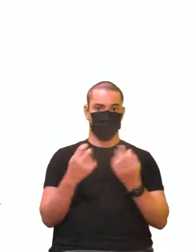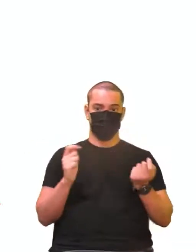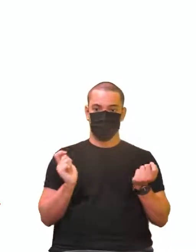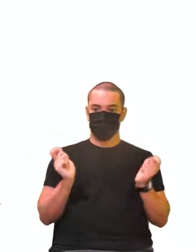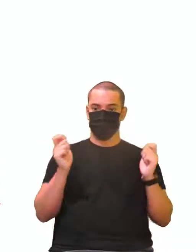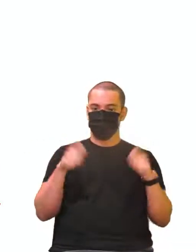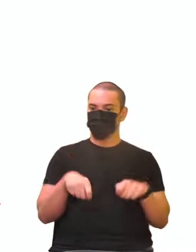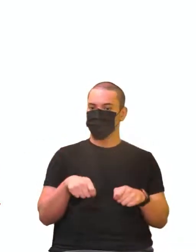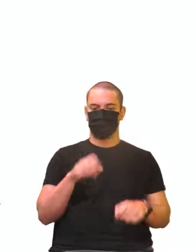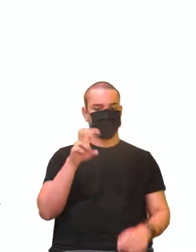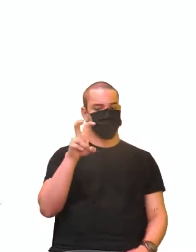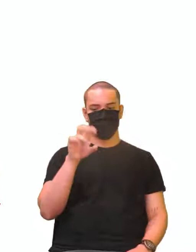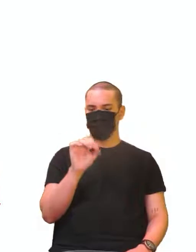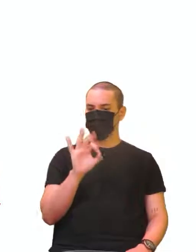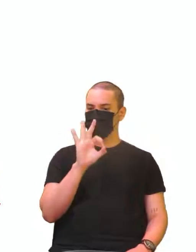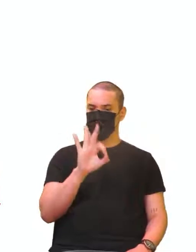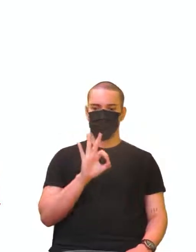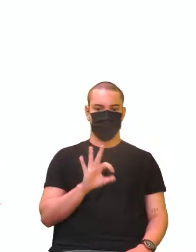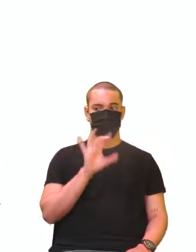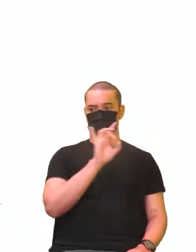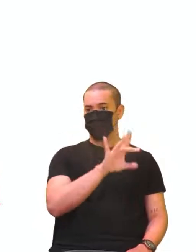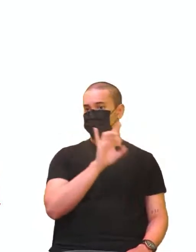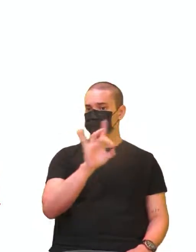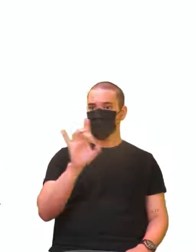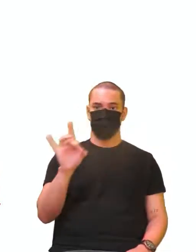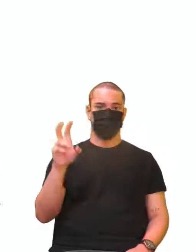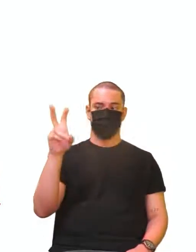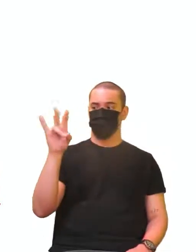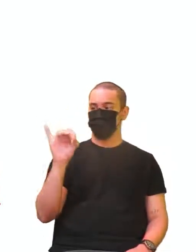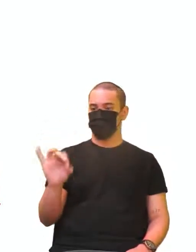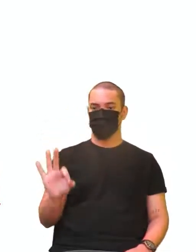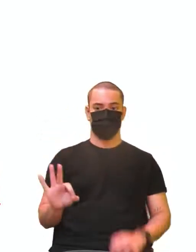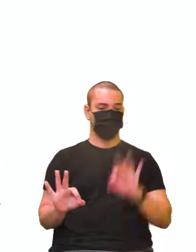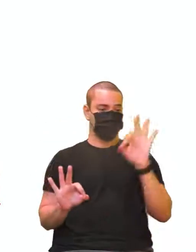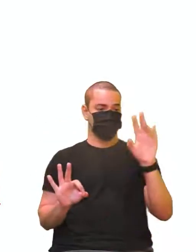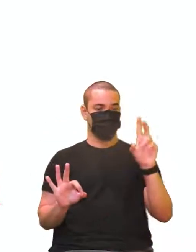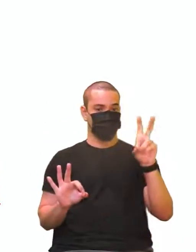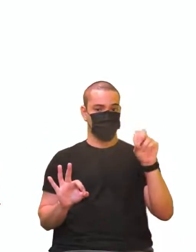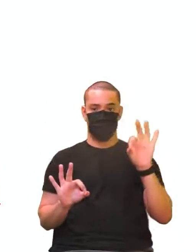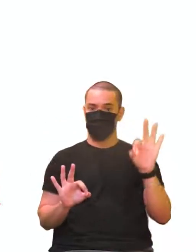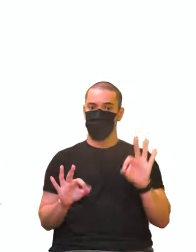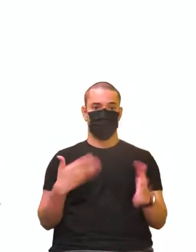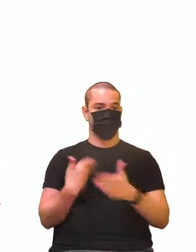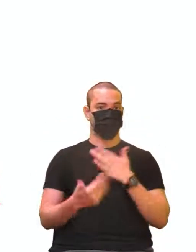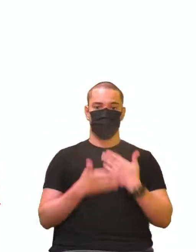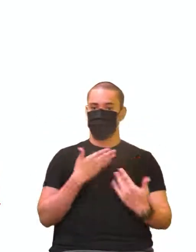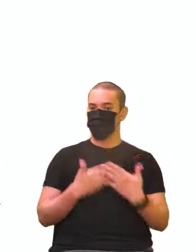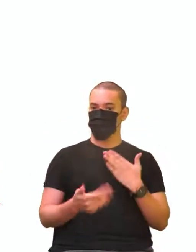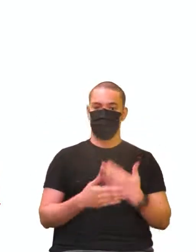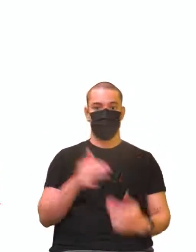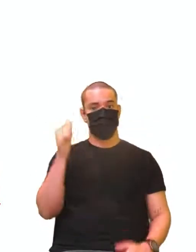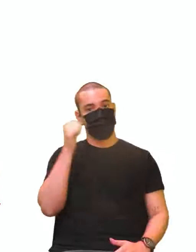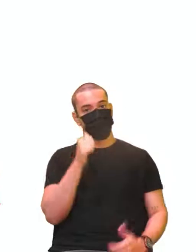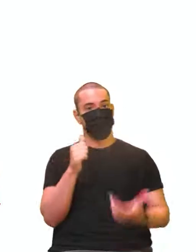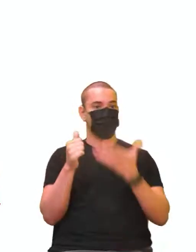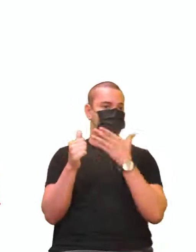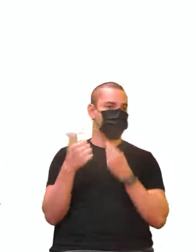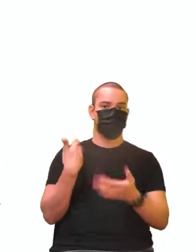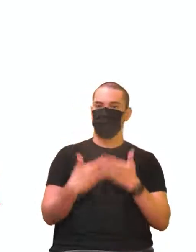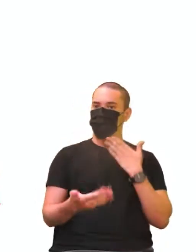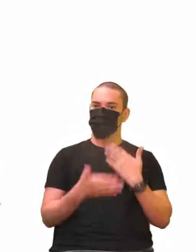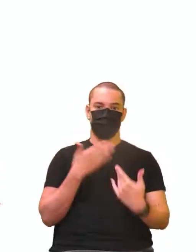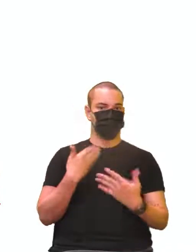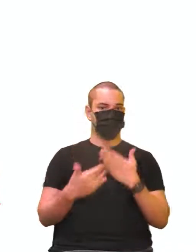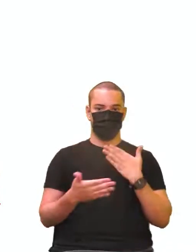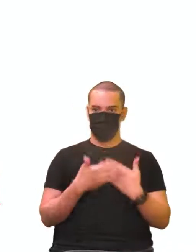a frequência, ou seja, a probabilidade desse evento acontecer é a mesma tanto para o homem quanto para a mulher,